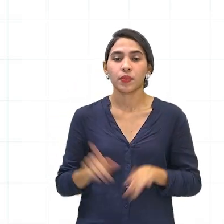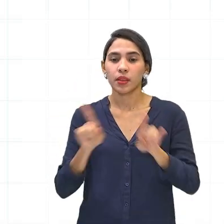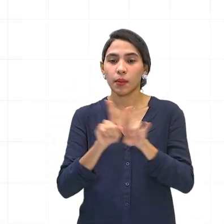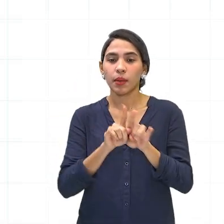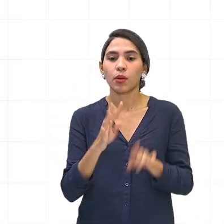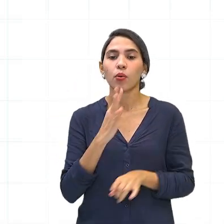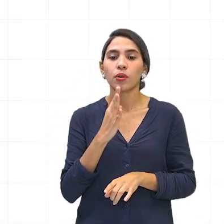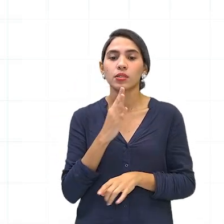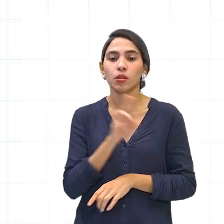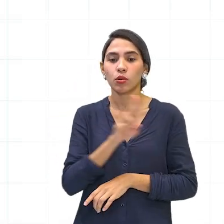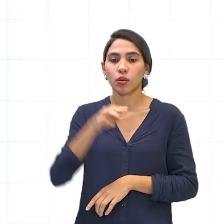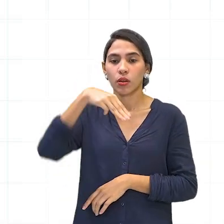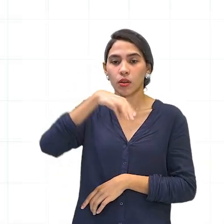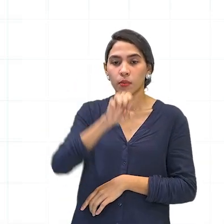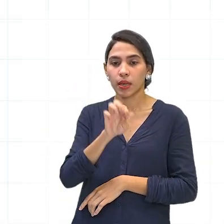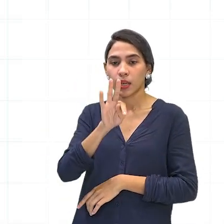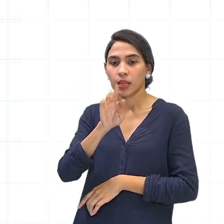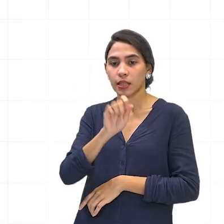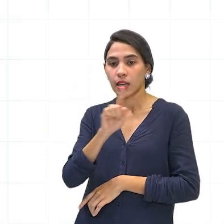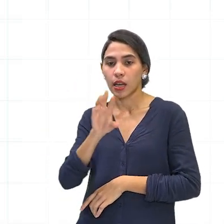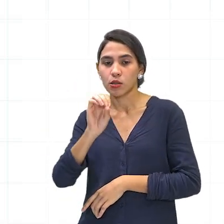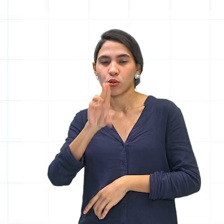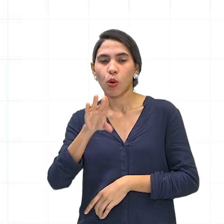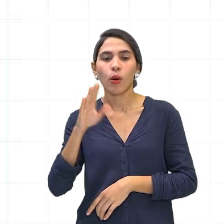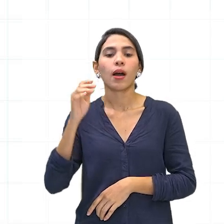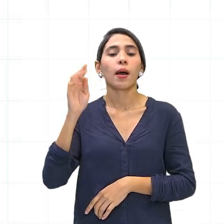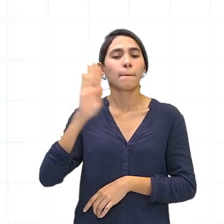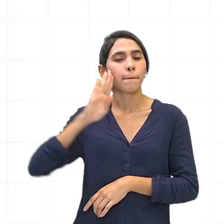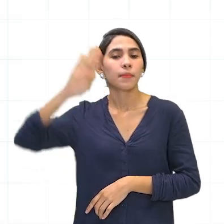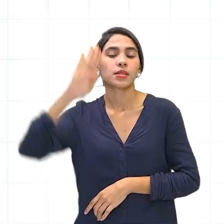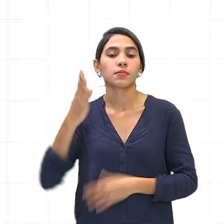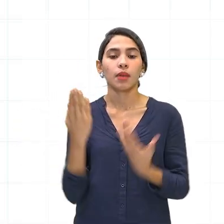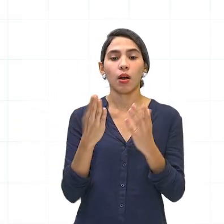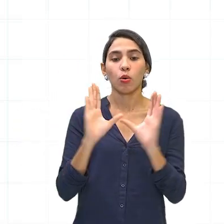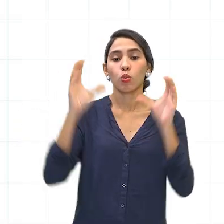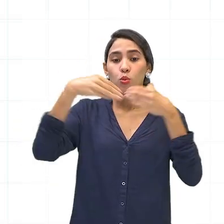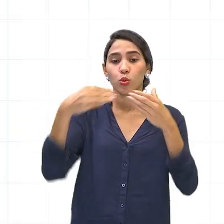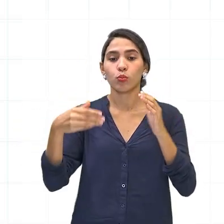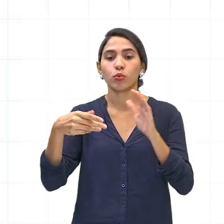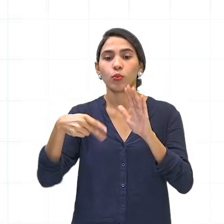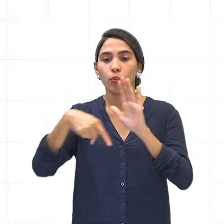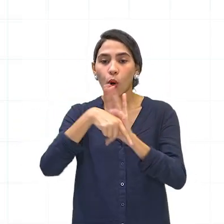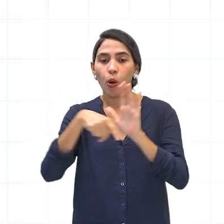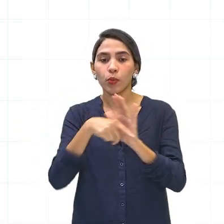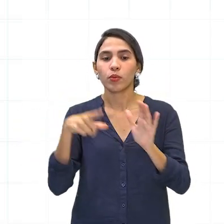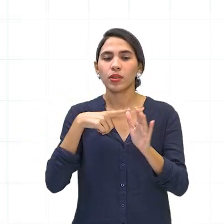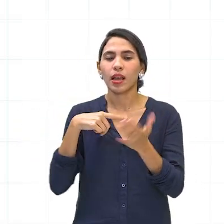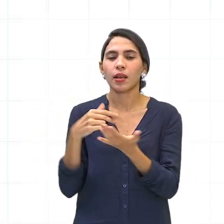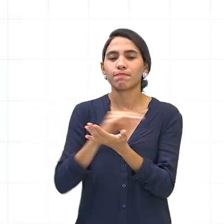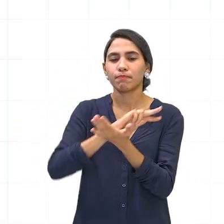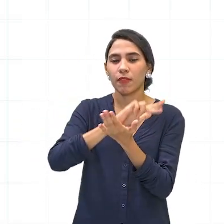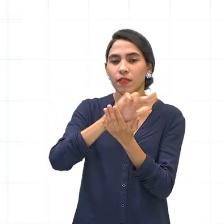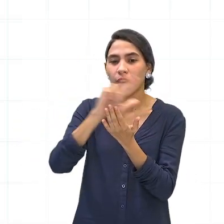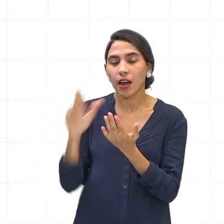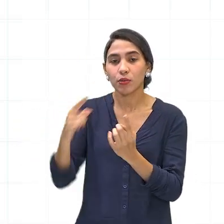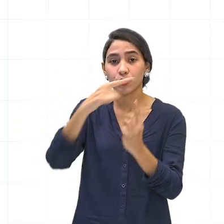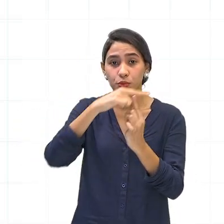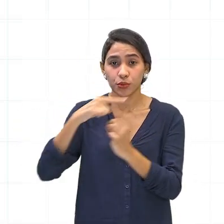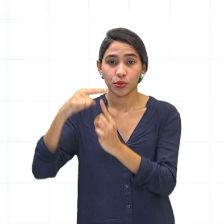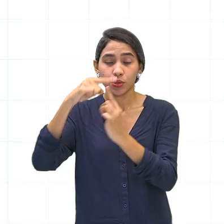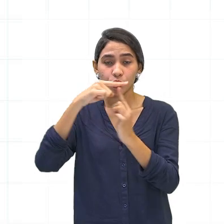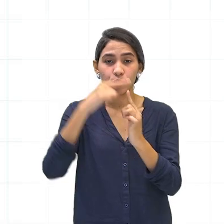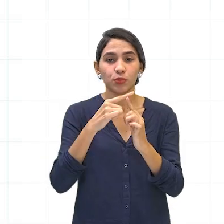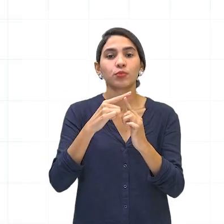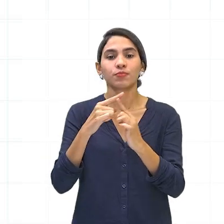também conhecido como metazoa, é um dos principais reinos biológicos que engloba uma enorme diversidade